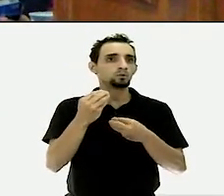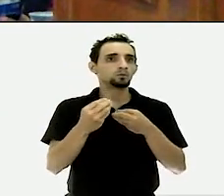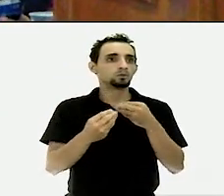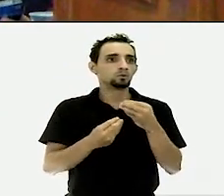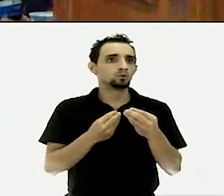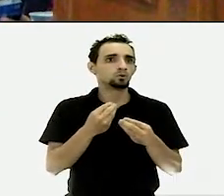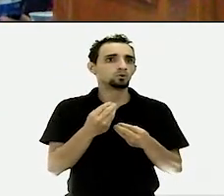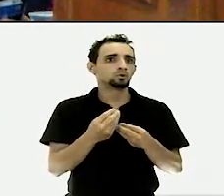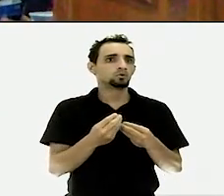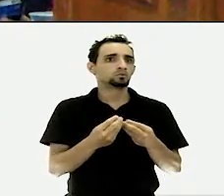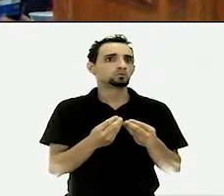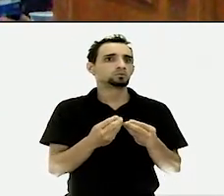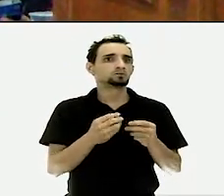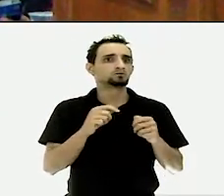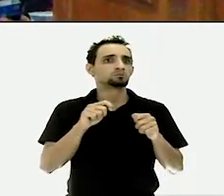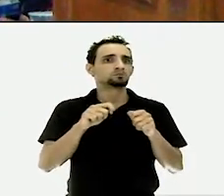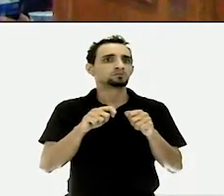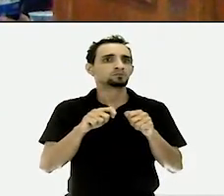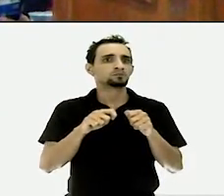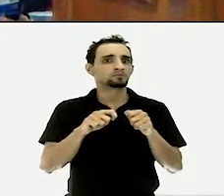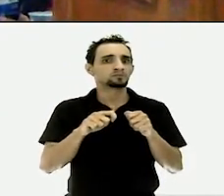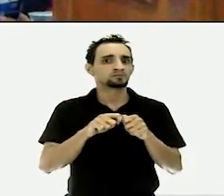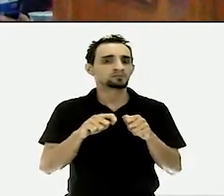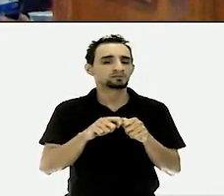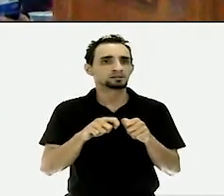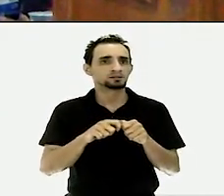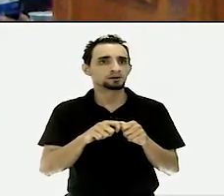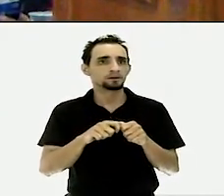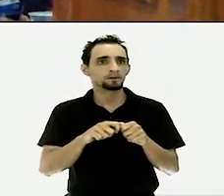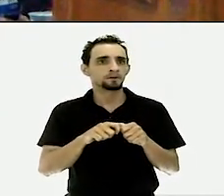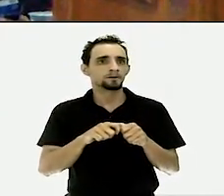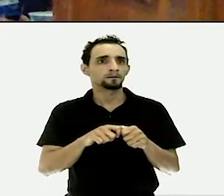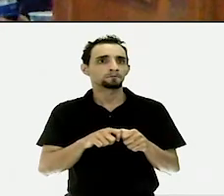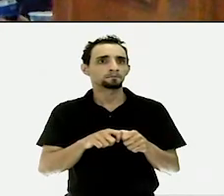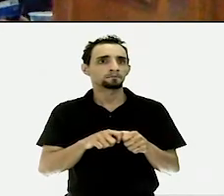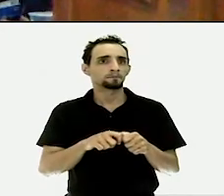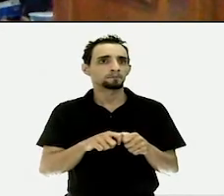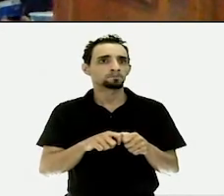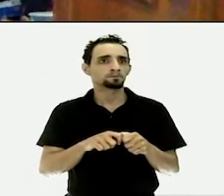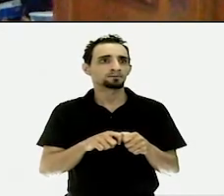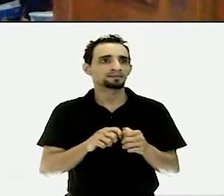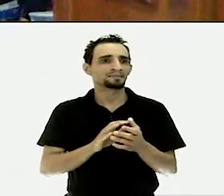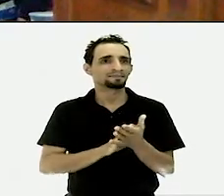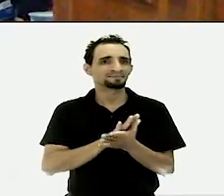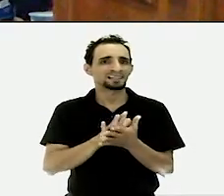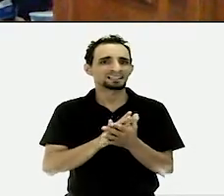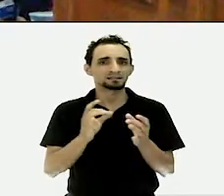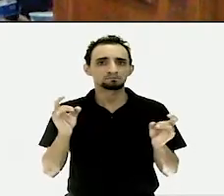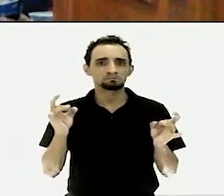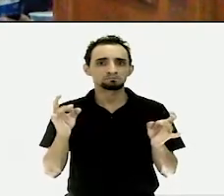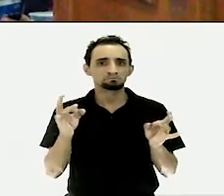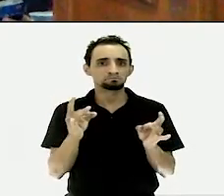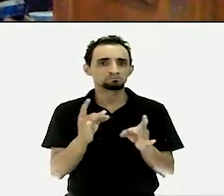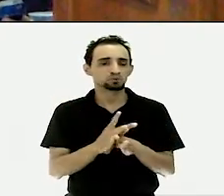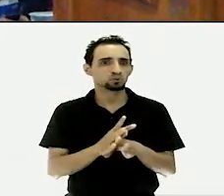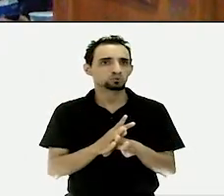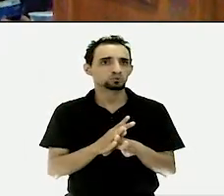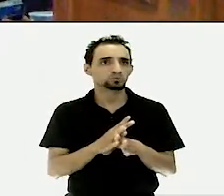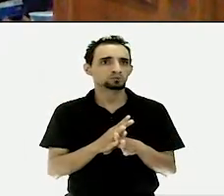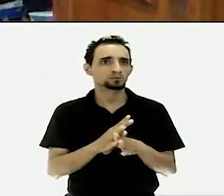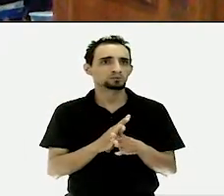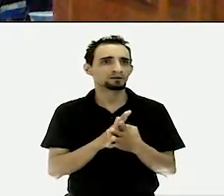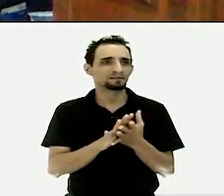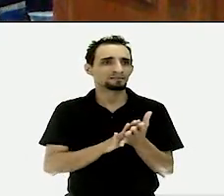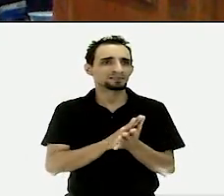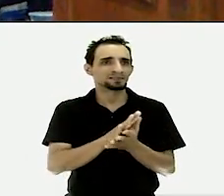se pode fazer uma lei para retroagir ao passado. Efeito ex nunc. Daqui para frente passa a ser